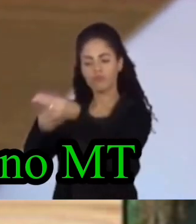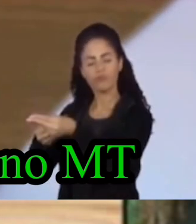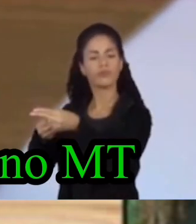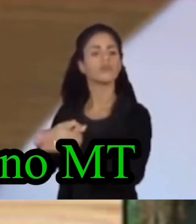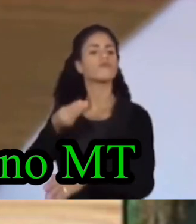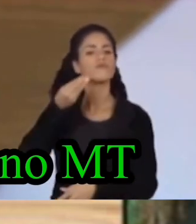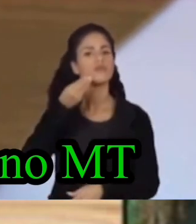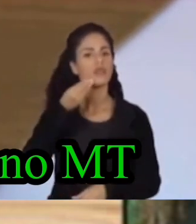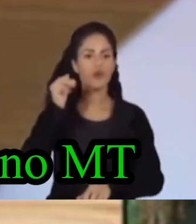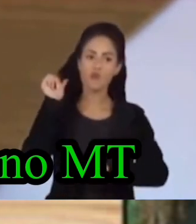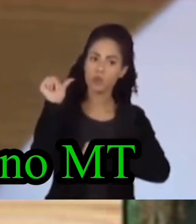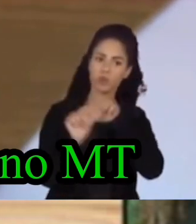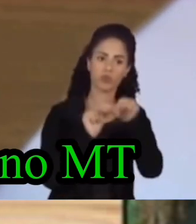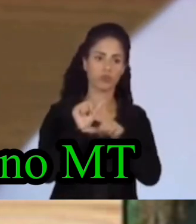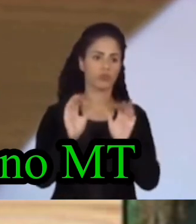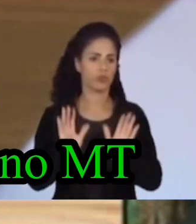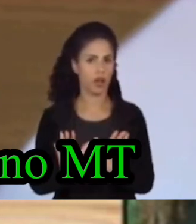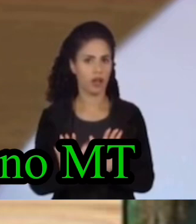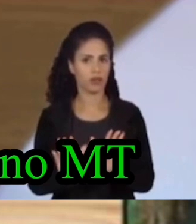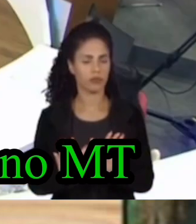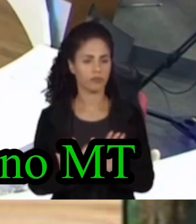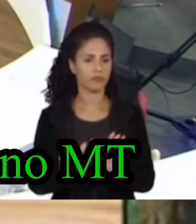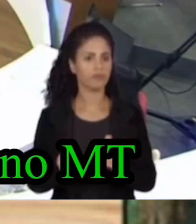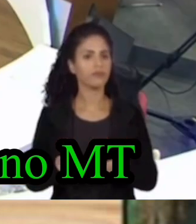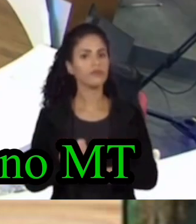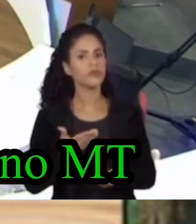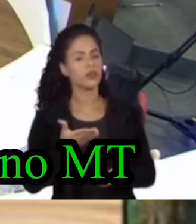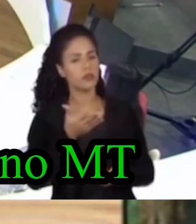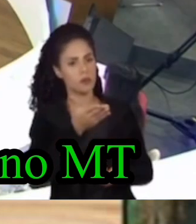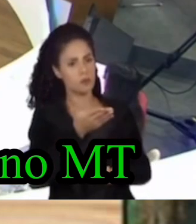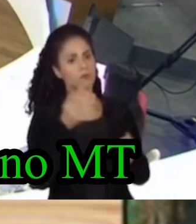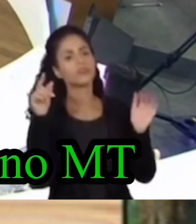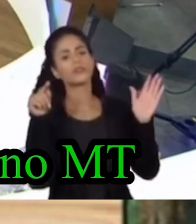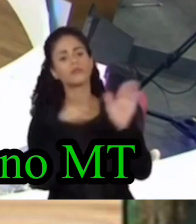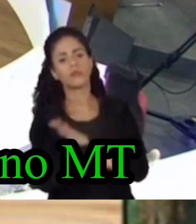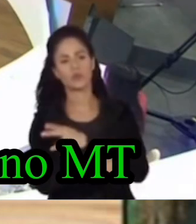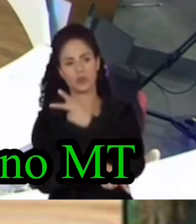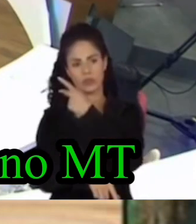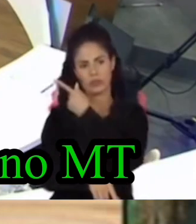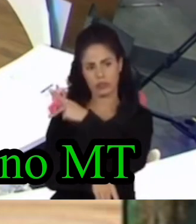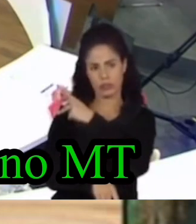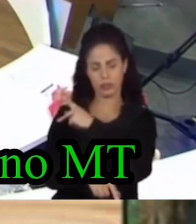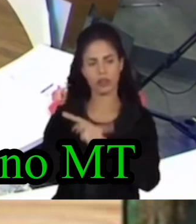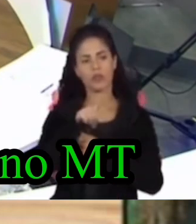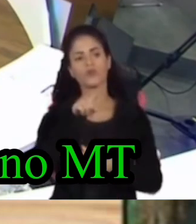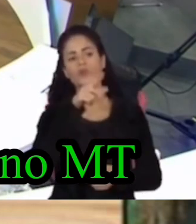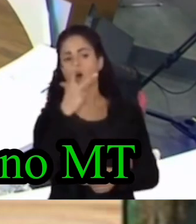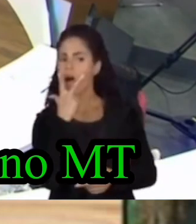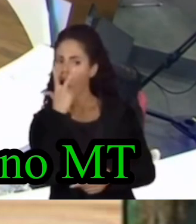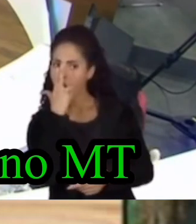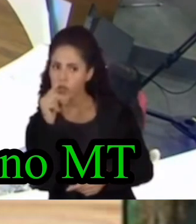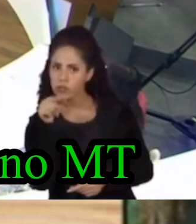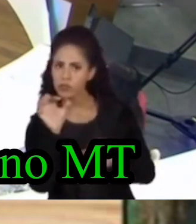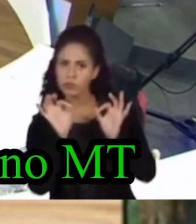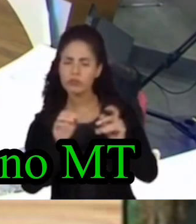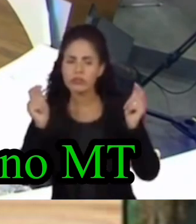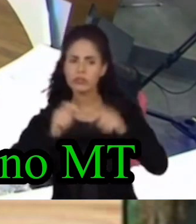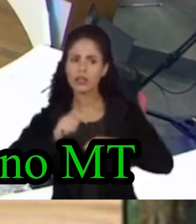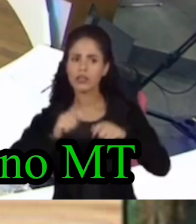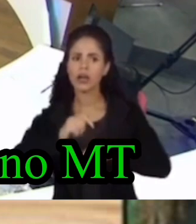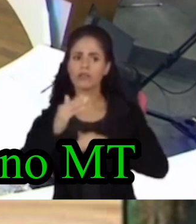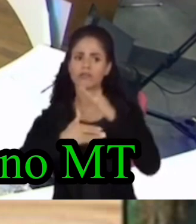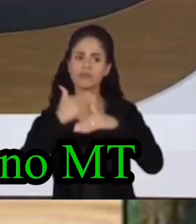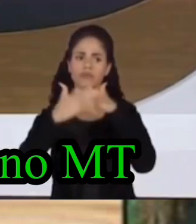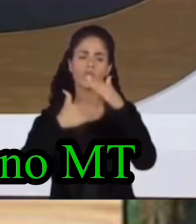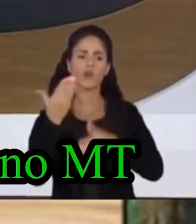para que haja essa mudança is mas essa pergunta del é pertinente o senhor acha que com peso da bancada do Agro é possível avançar